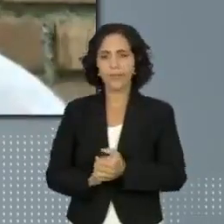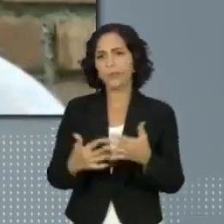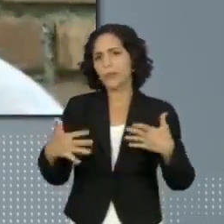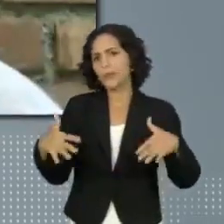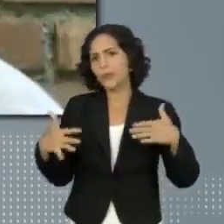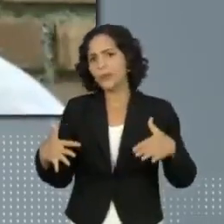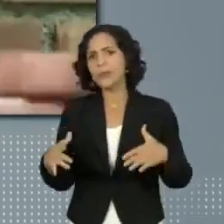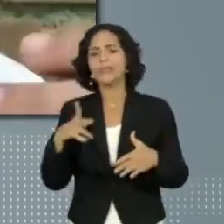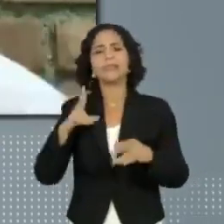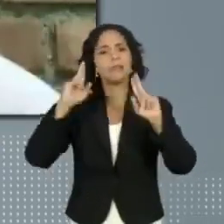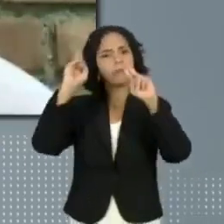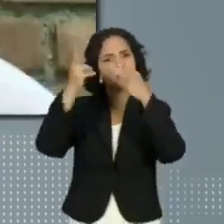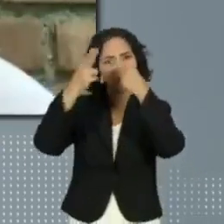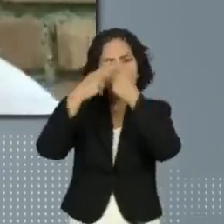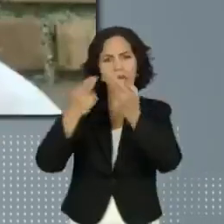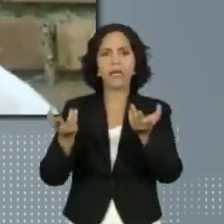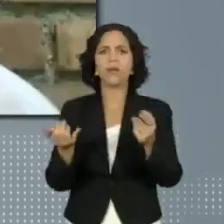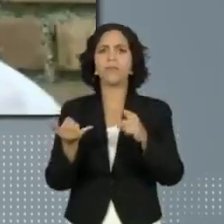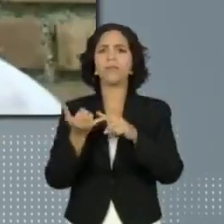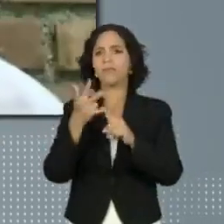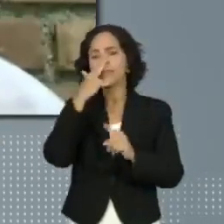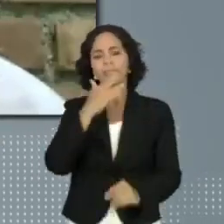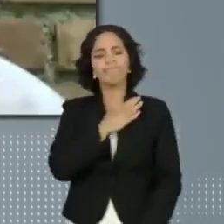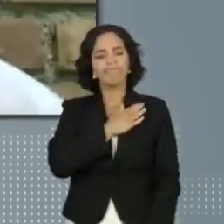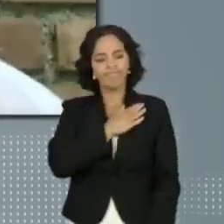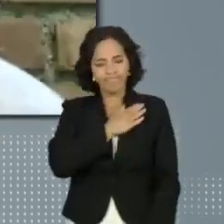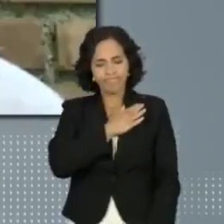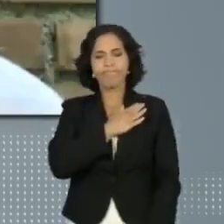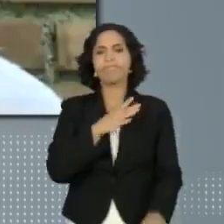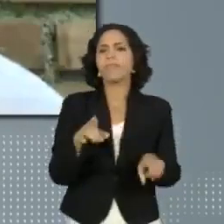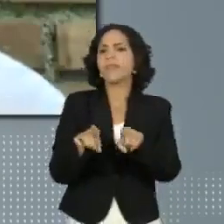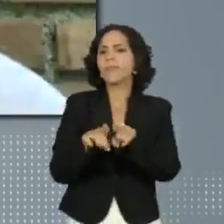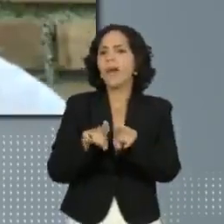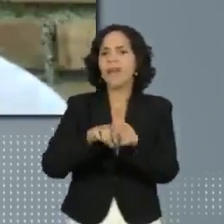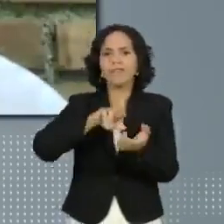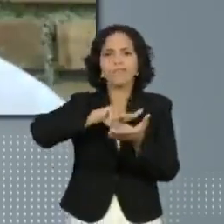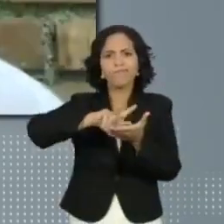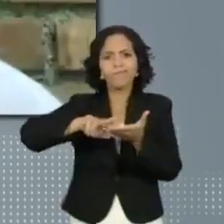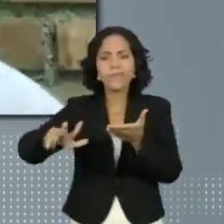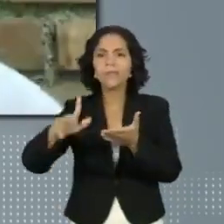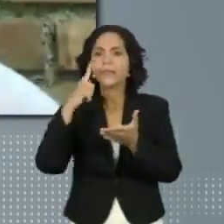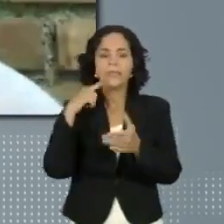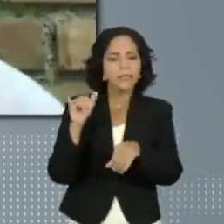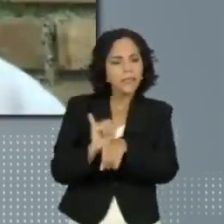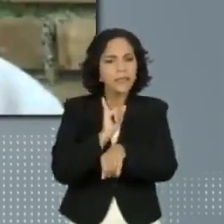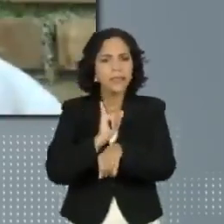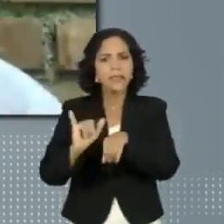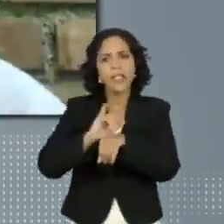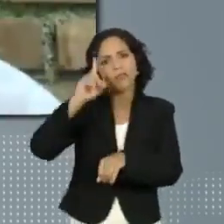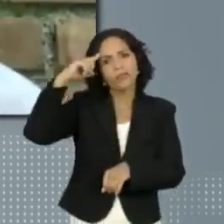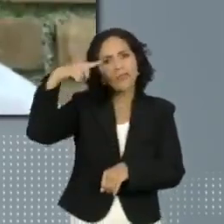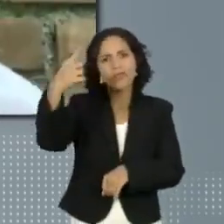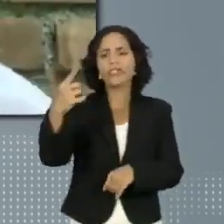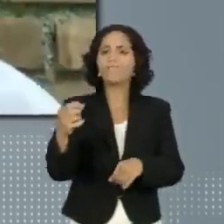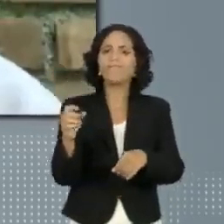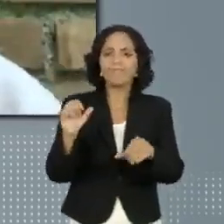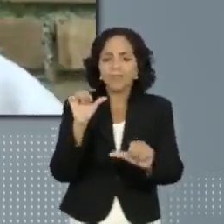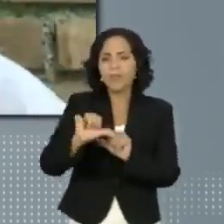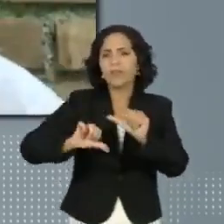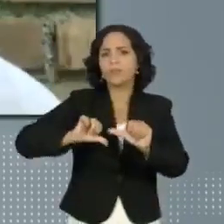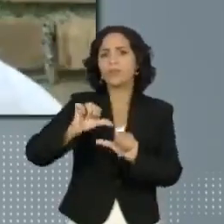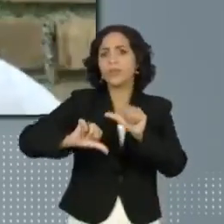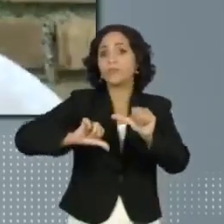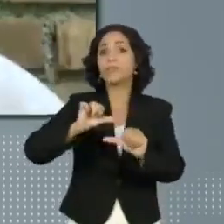teve traumas pela frente, a gente teve lutos pela frente, a gente teve que recompor o nosso cotidiano, muitas vezes a